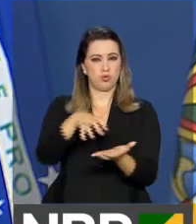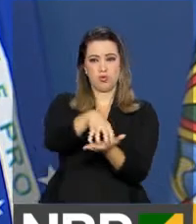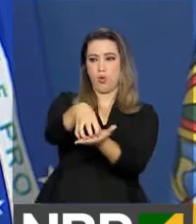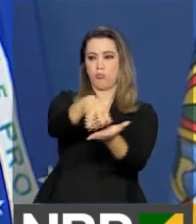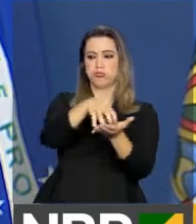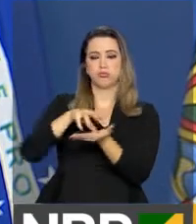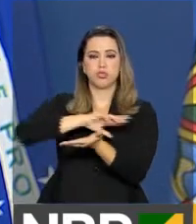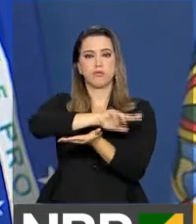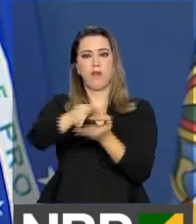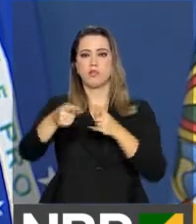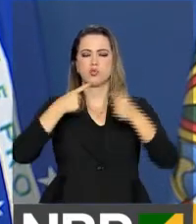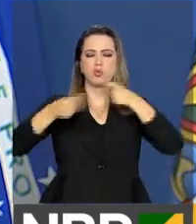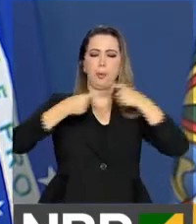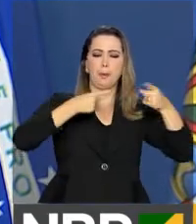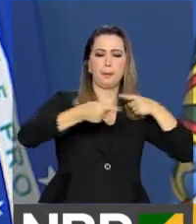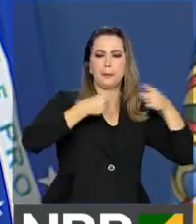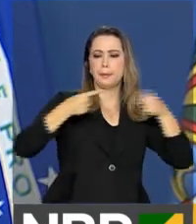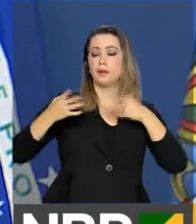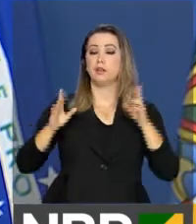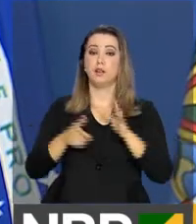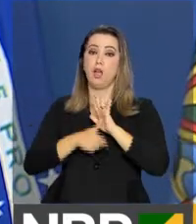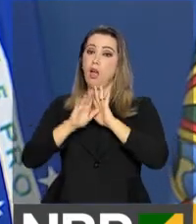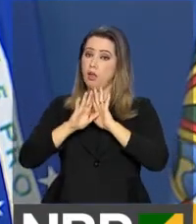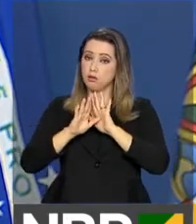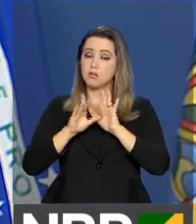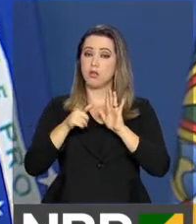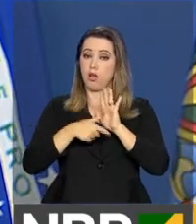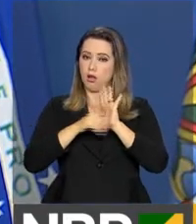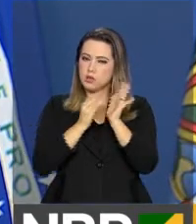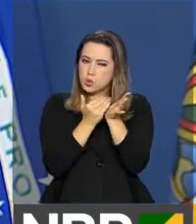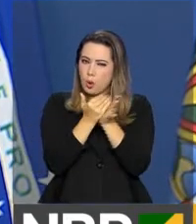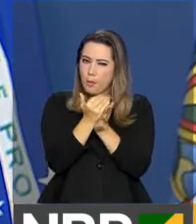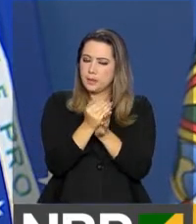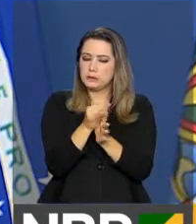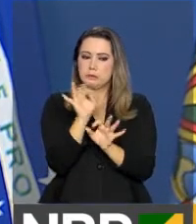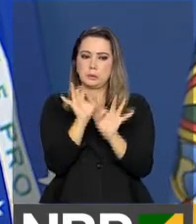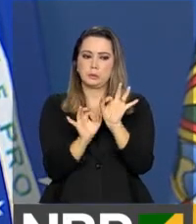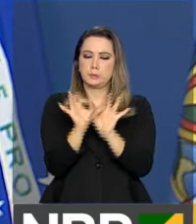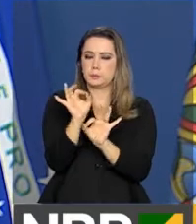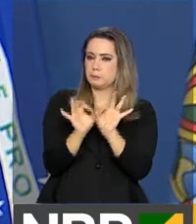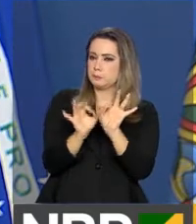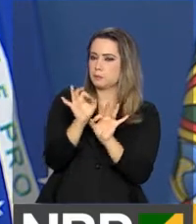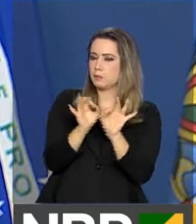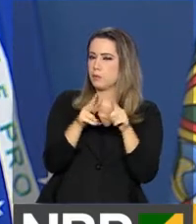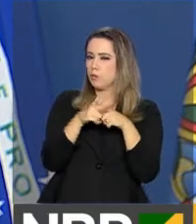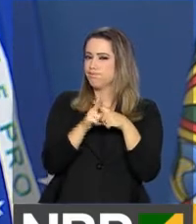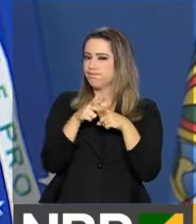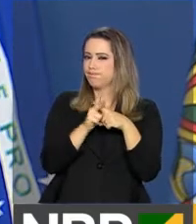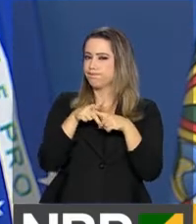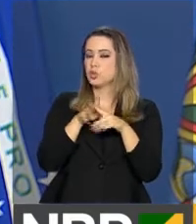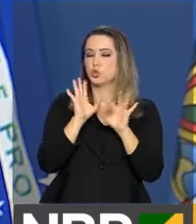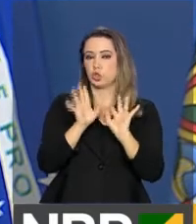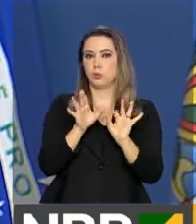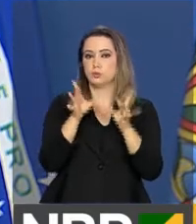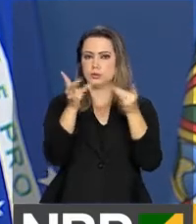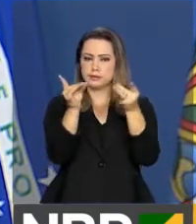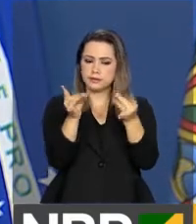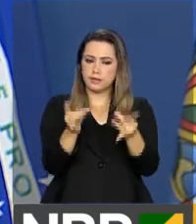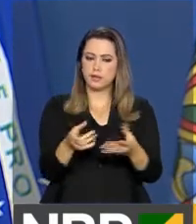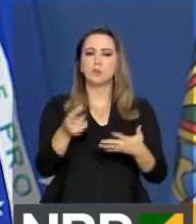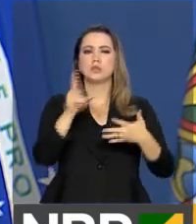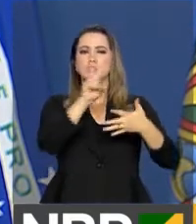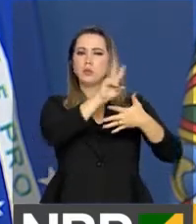inicial foi amplamente examinada e ajustada enquanto